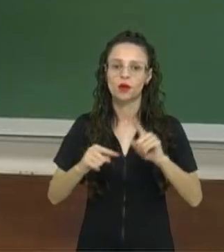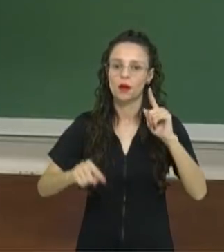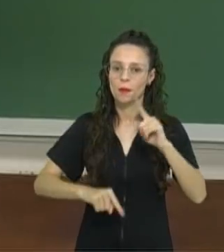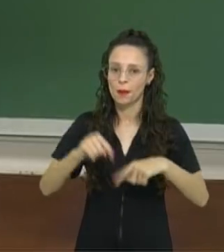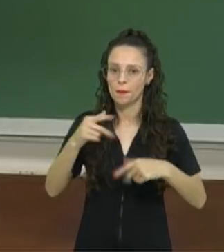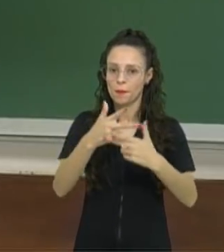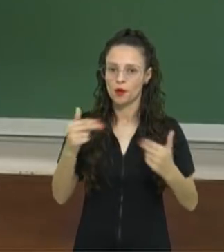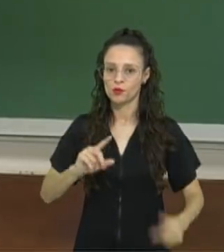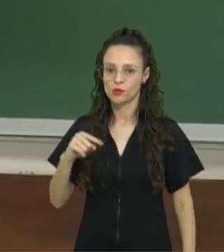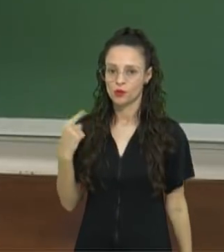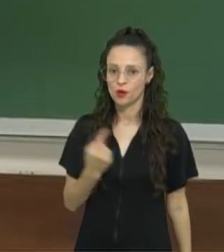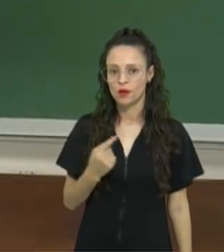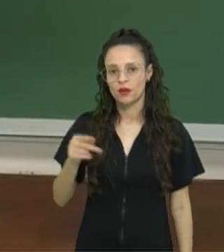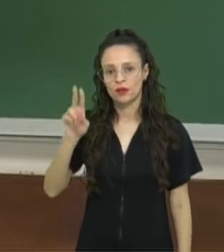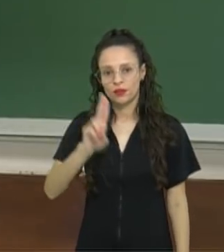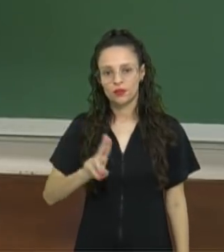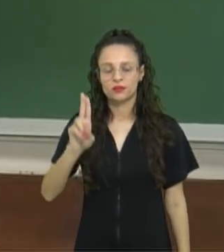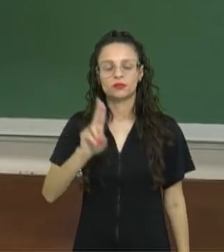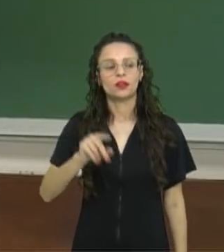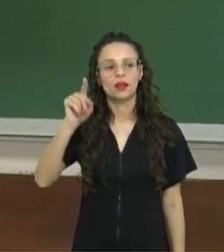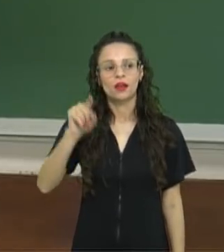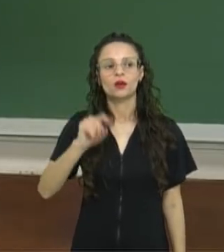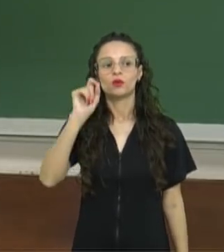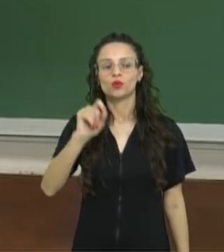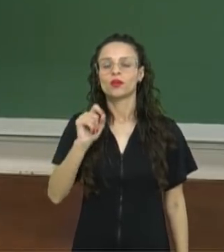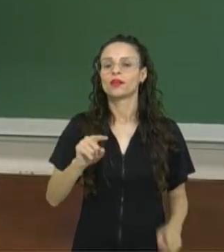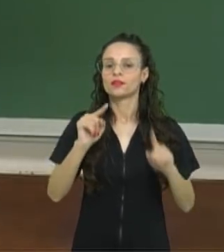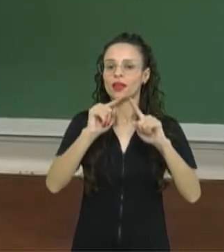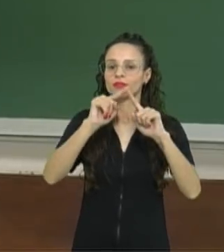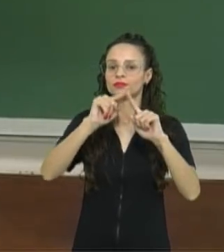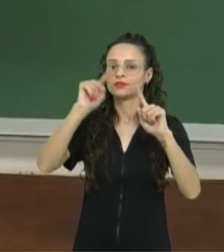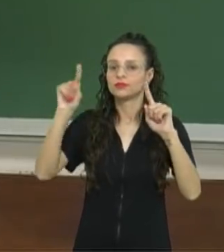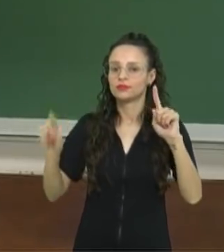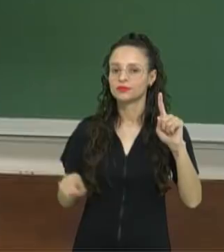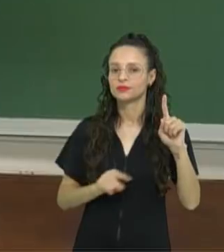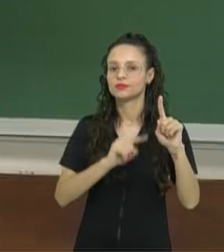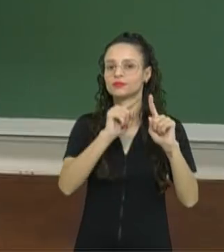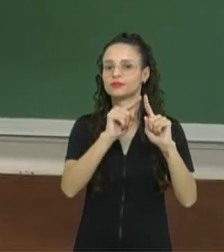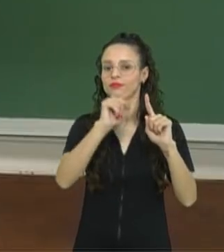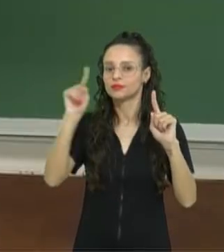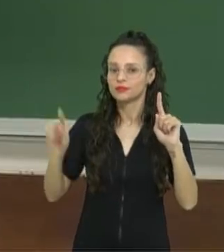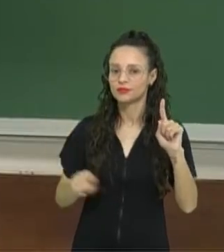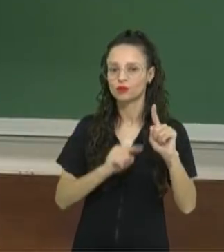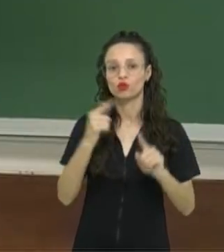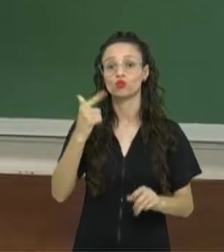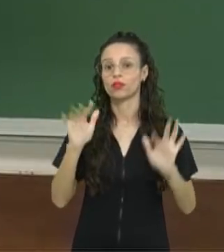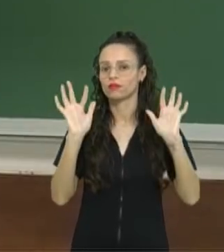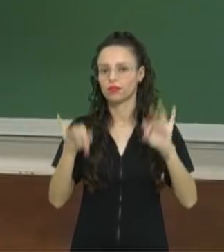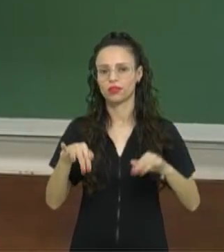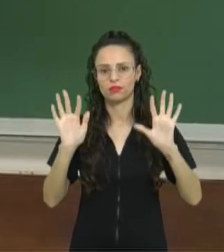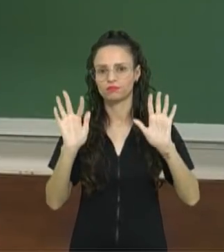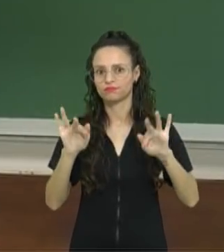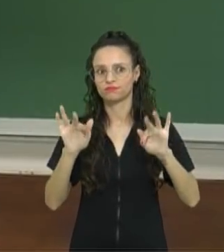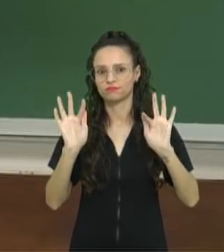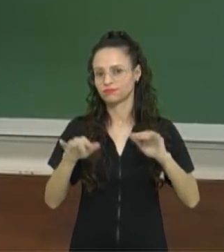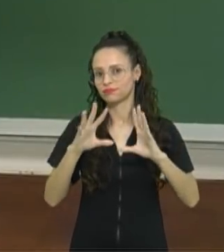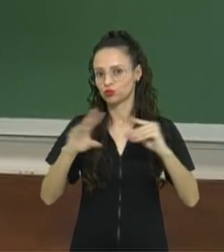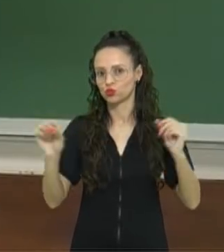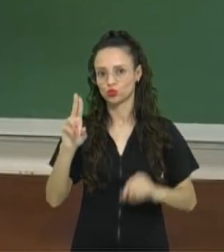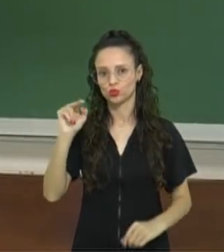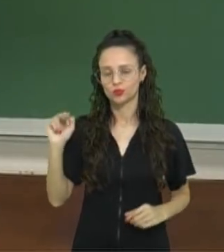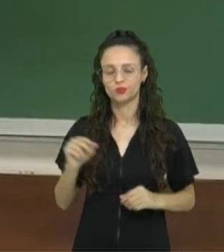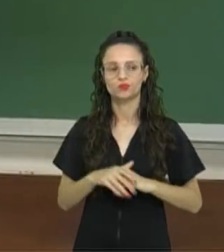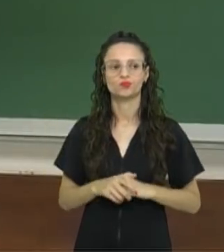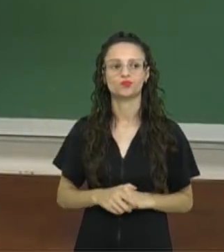produto que nós utilizamos, né, ele tem esse ciclo infinito, ok? E agora o